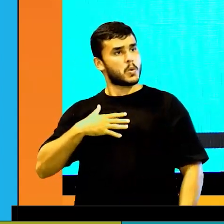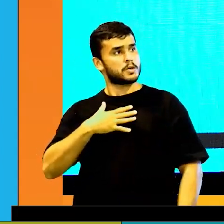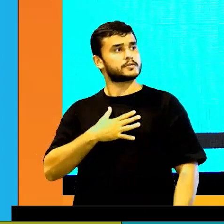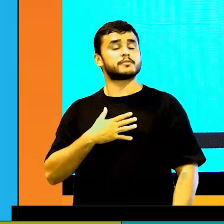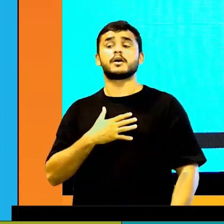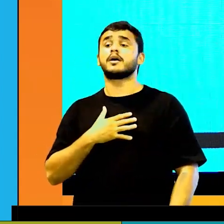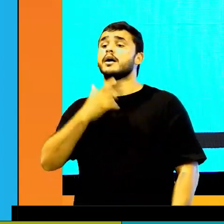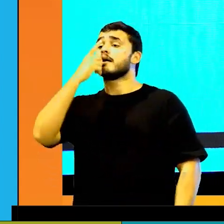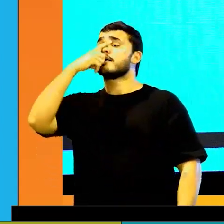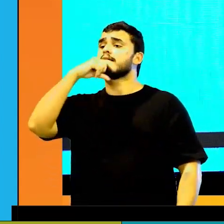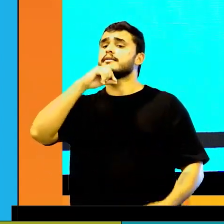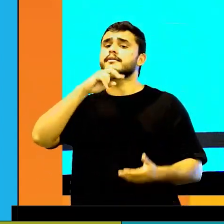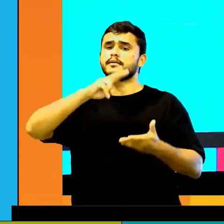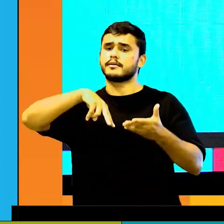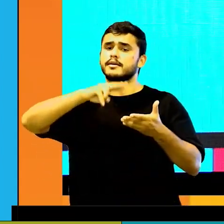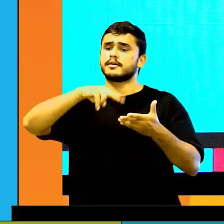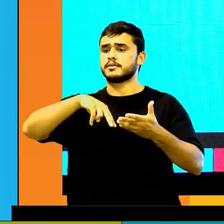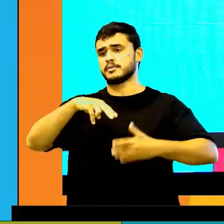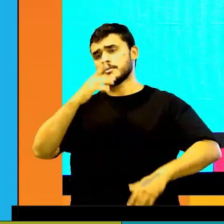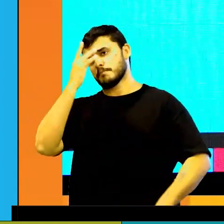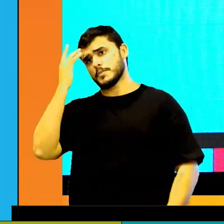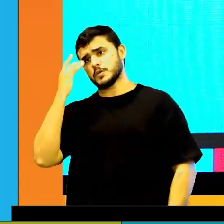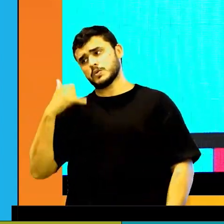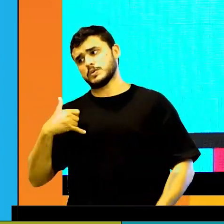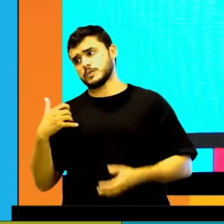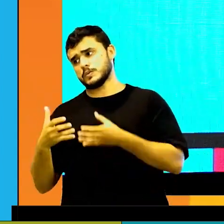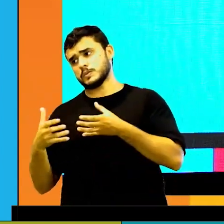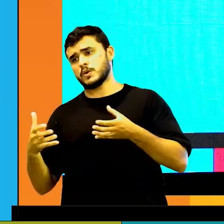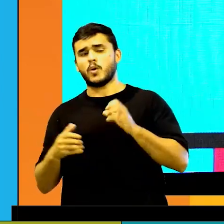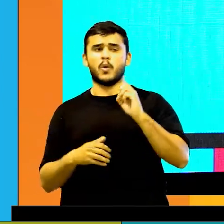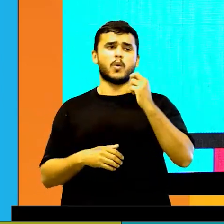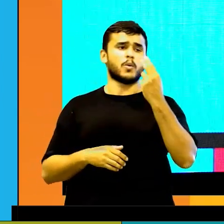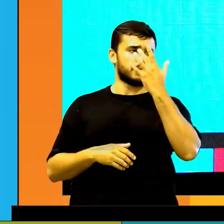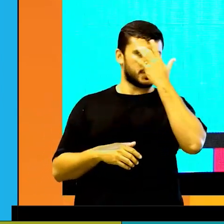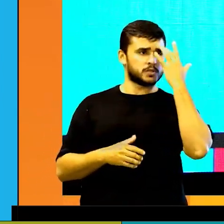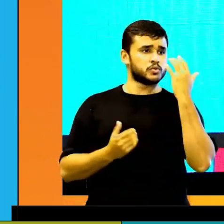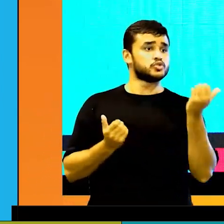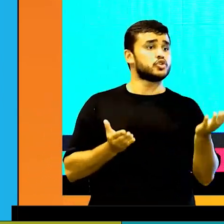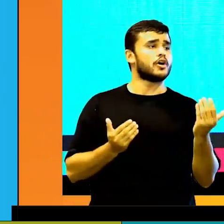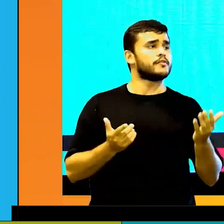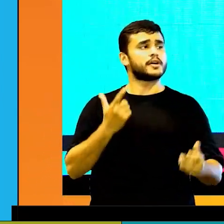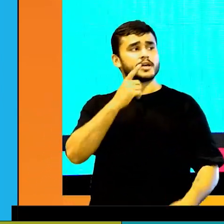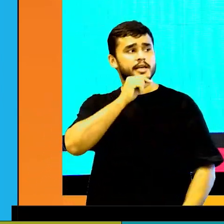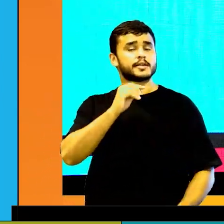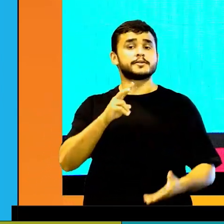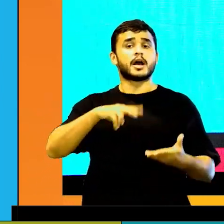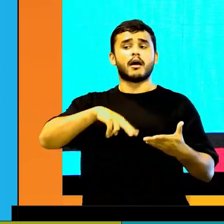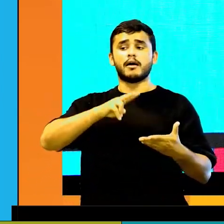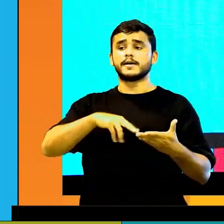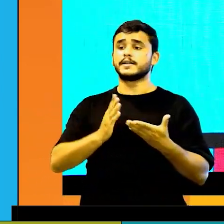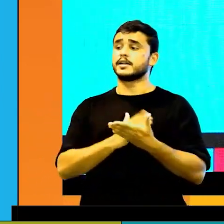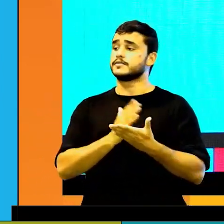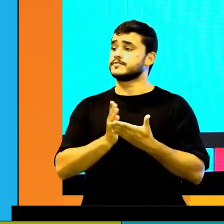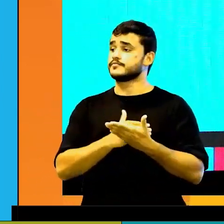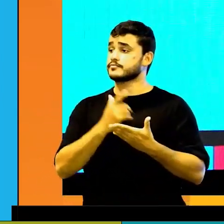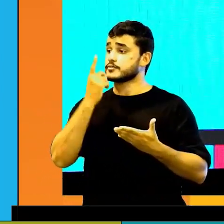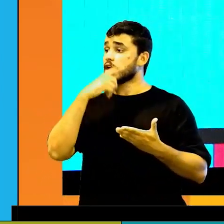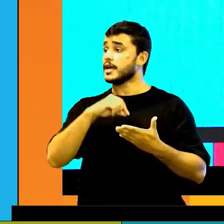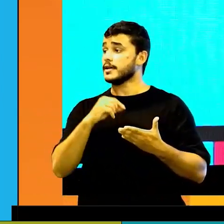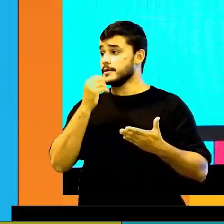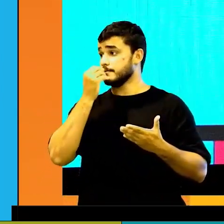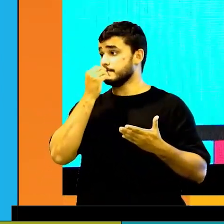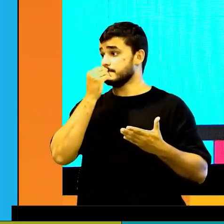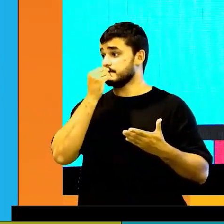leitor? Vocês acham que eram os jovens ou eram os mais velhos? Quem constituía esse público